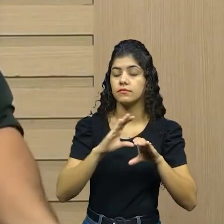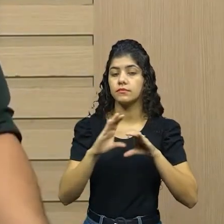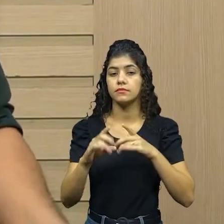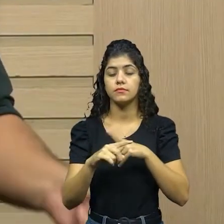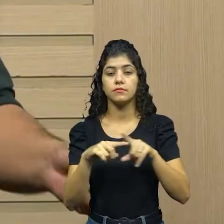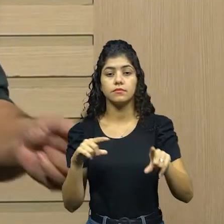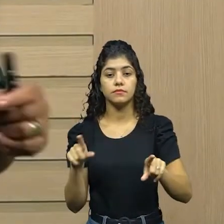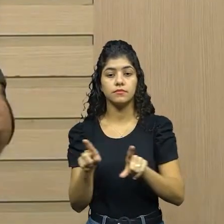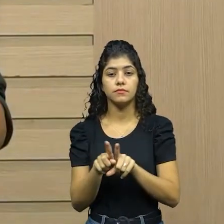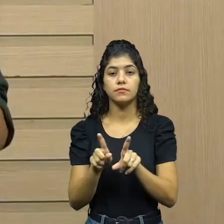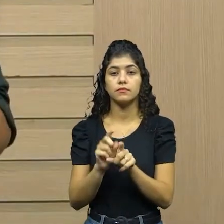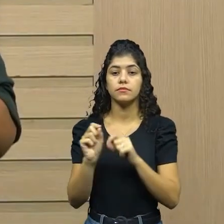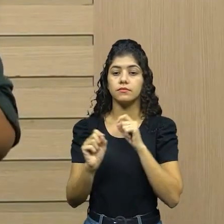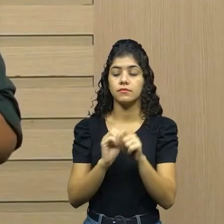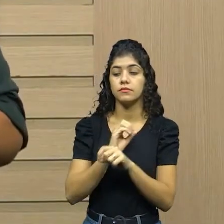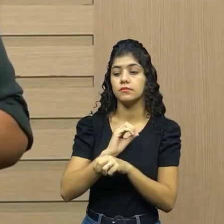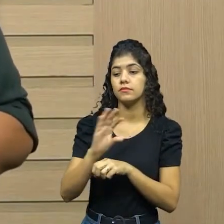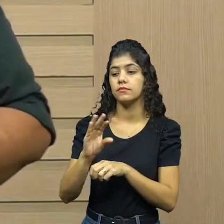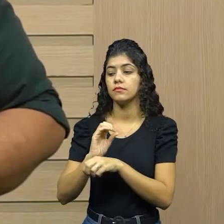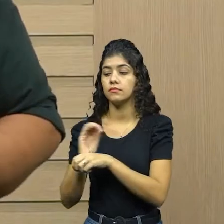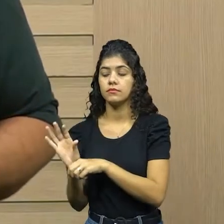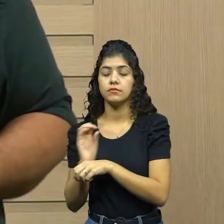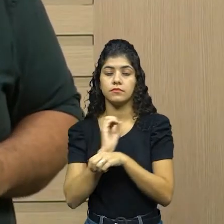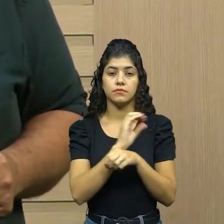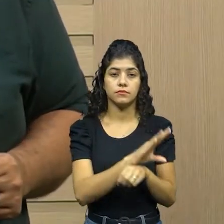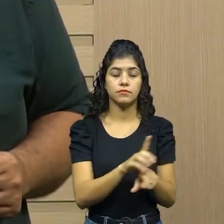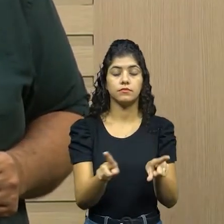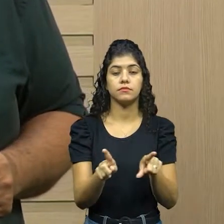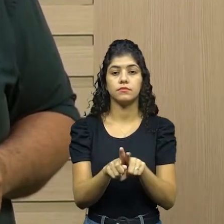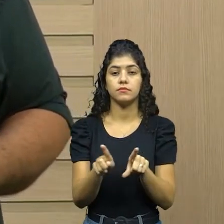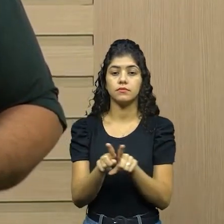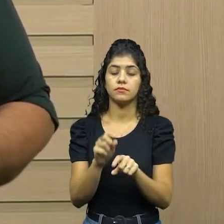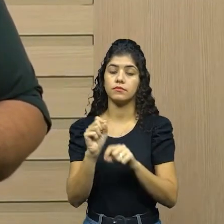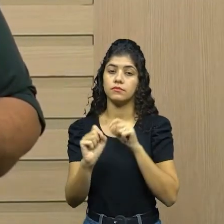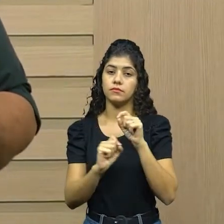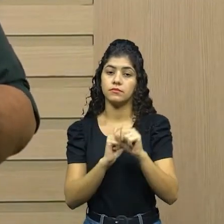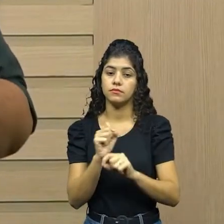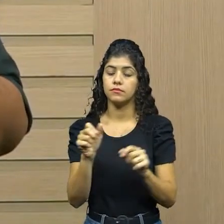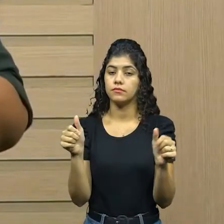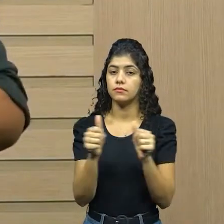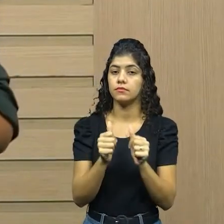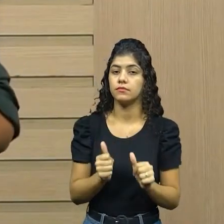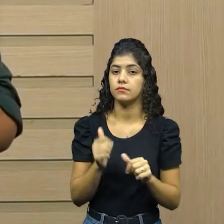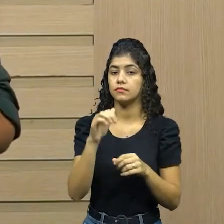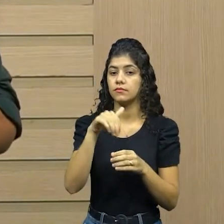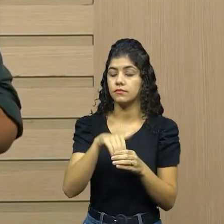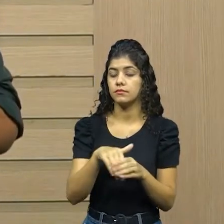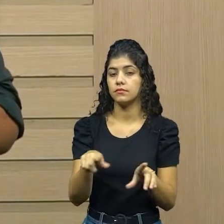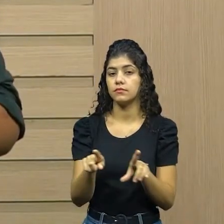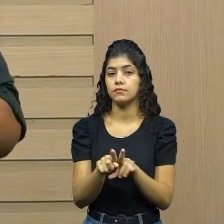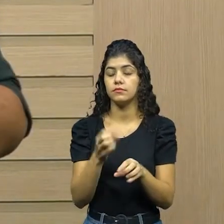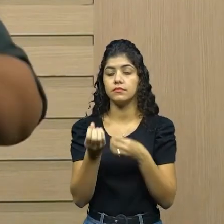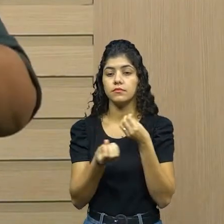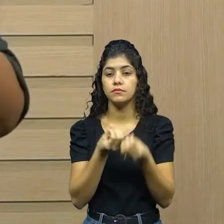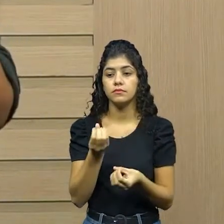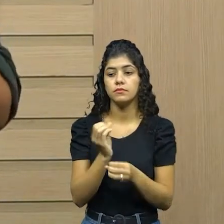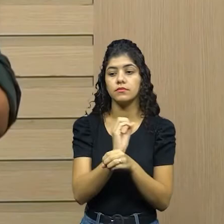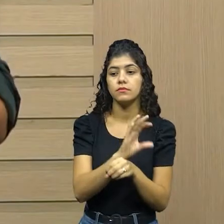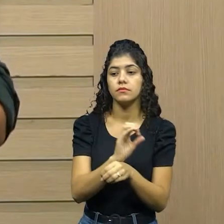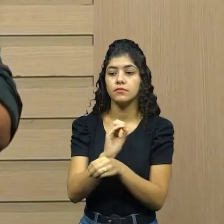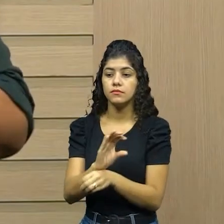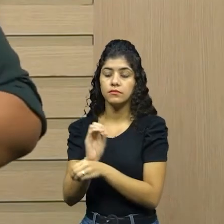comunicação, mas a maneira de distribuição também, ela é analisada dentro do marketing, tá bom? Como é que ele